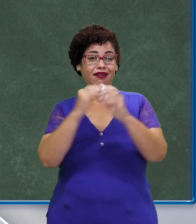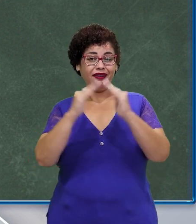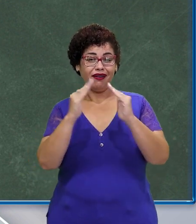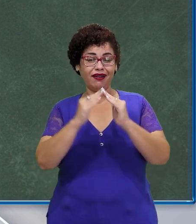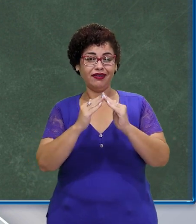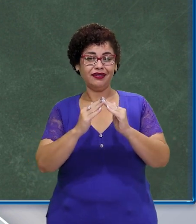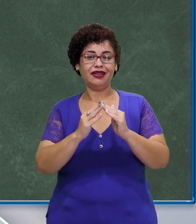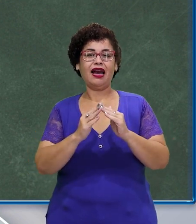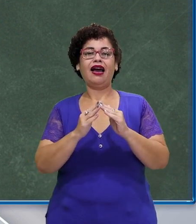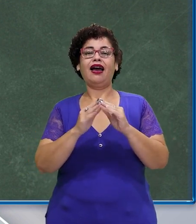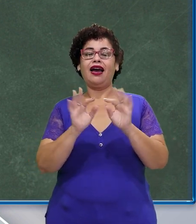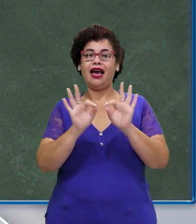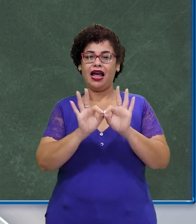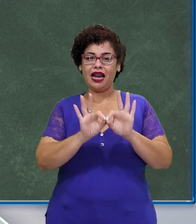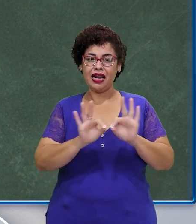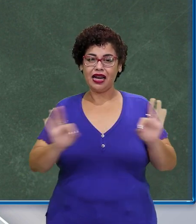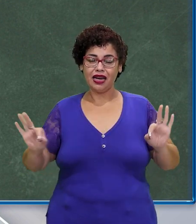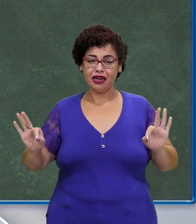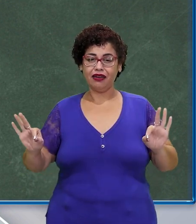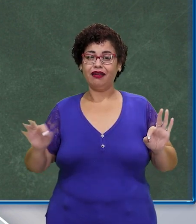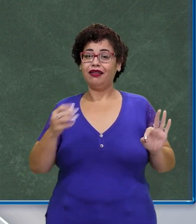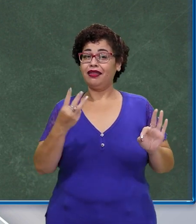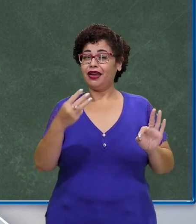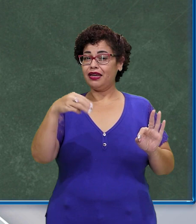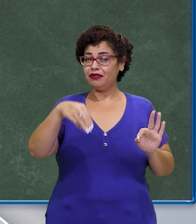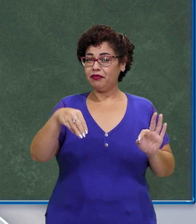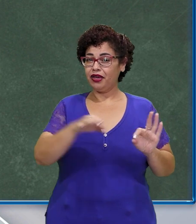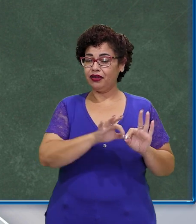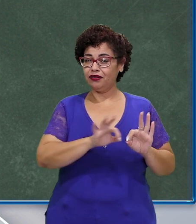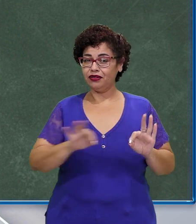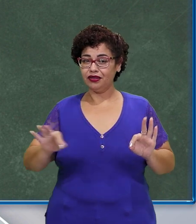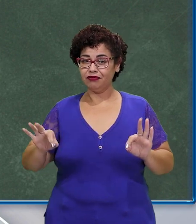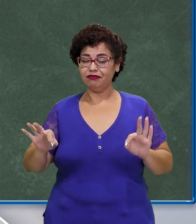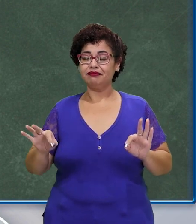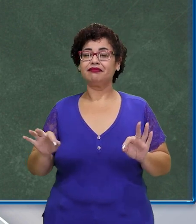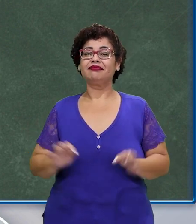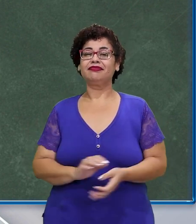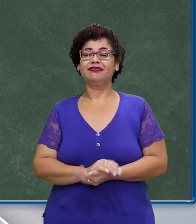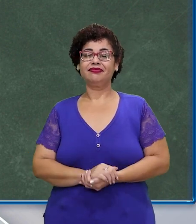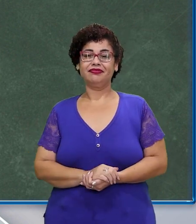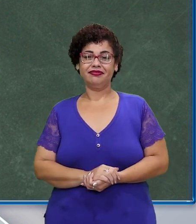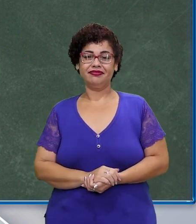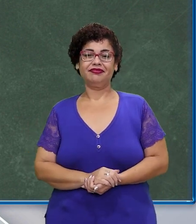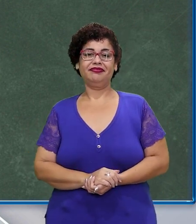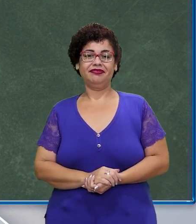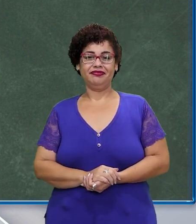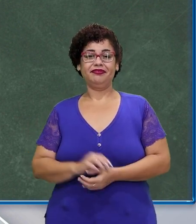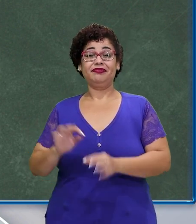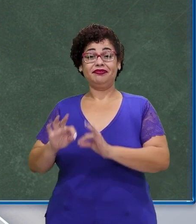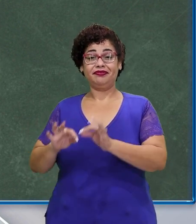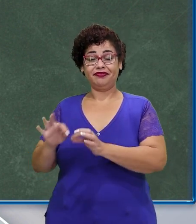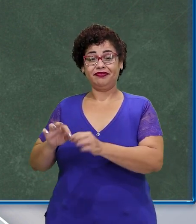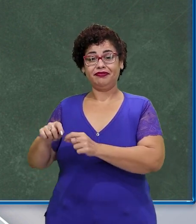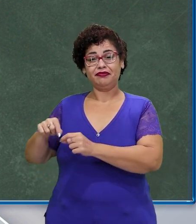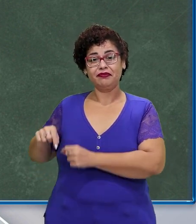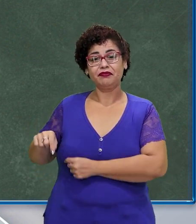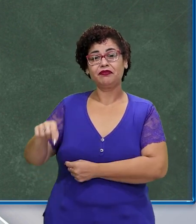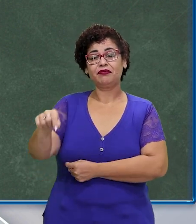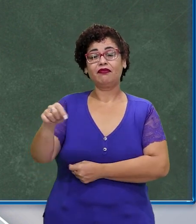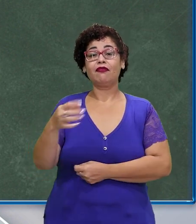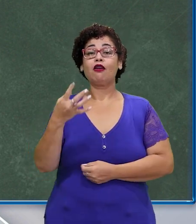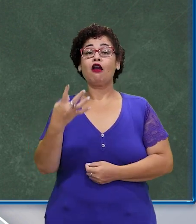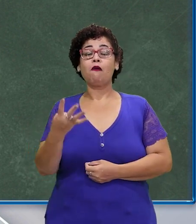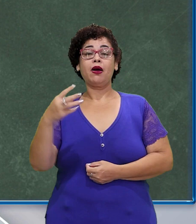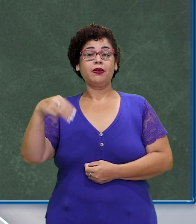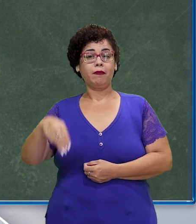ó. Uma linha de 3 metros, uma estaca até outra e uma de 4 metros.